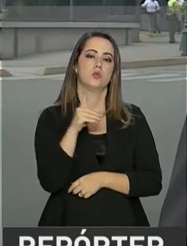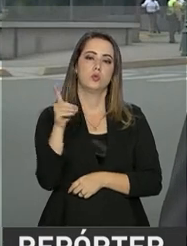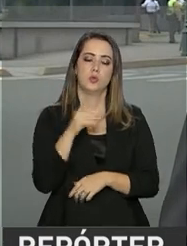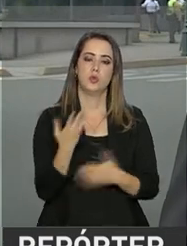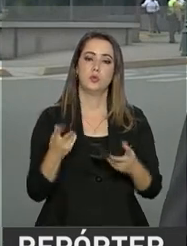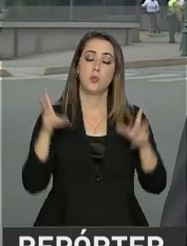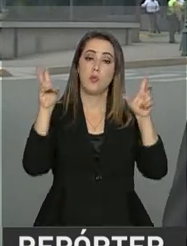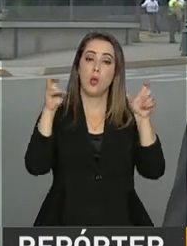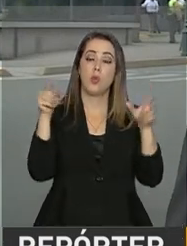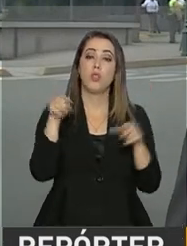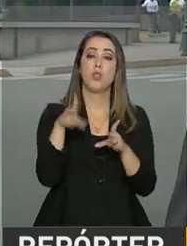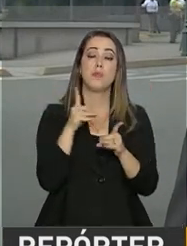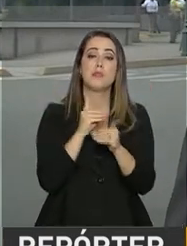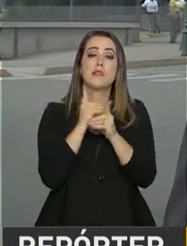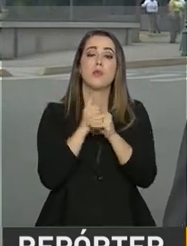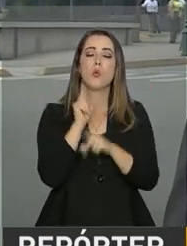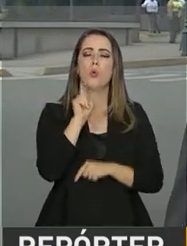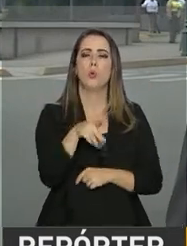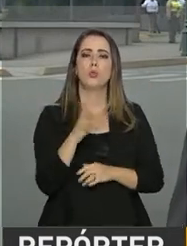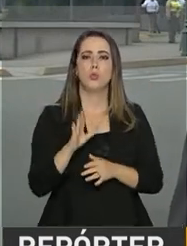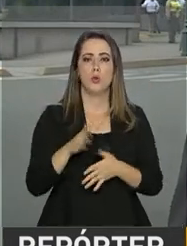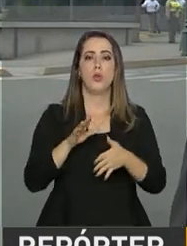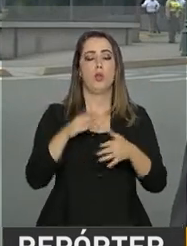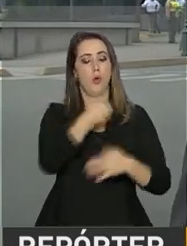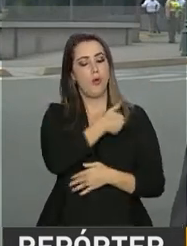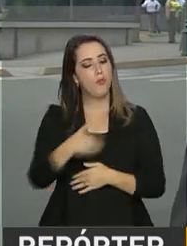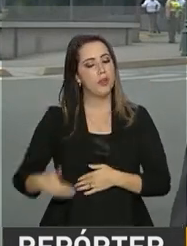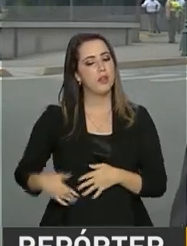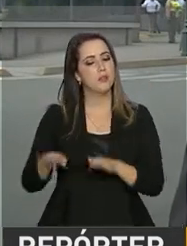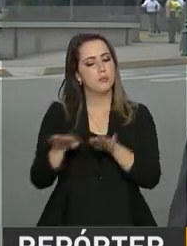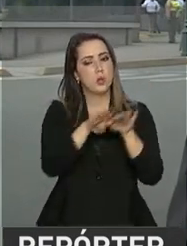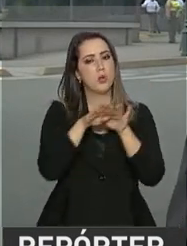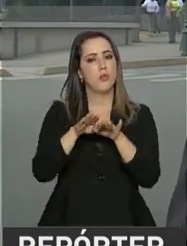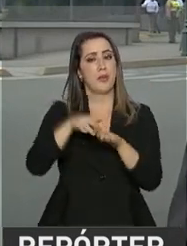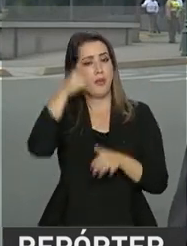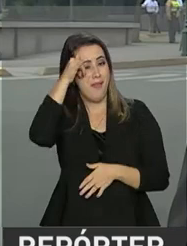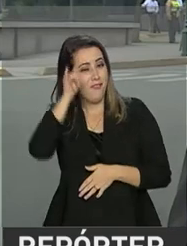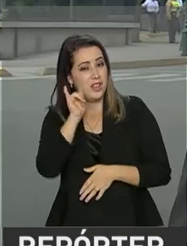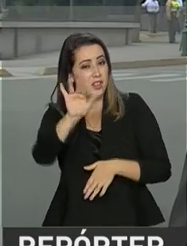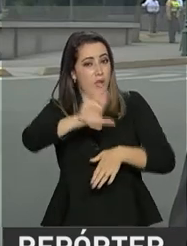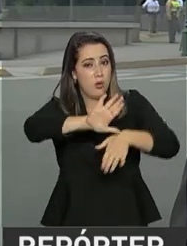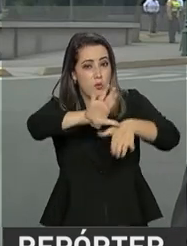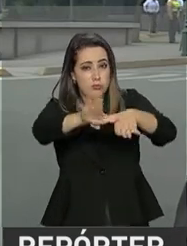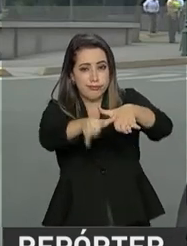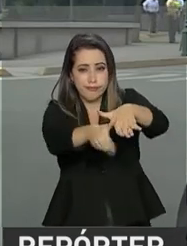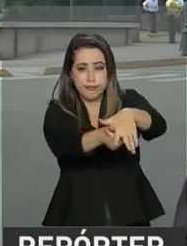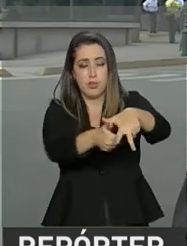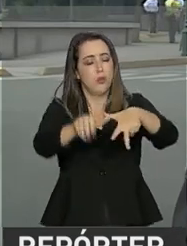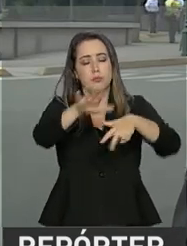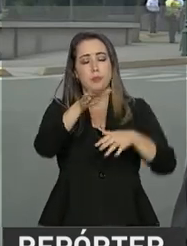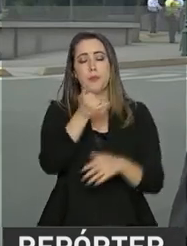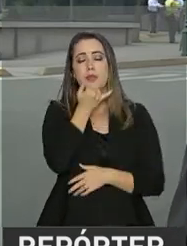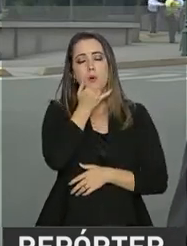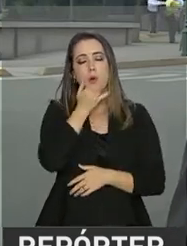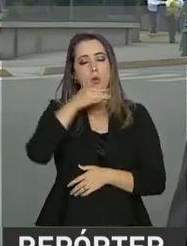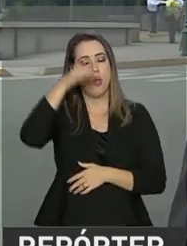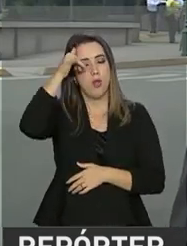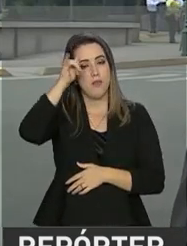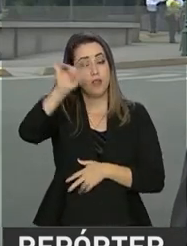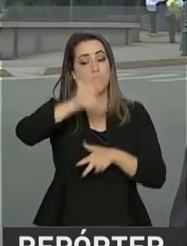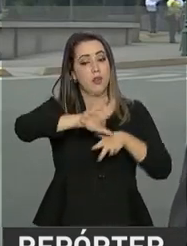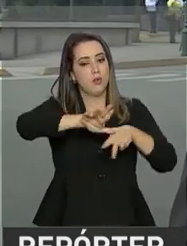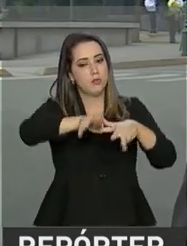desta edição da Cúpula das Américas é a governabilidade democrática contra a corrupção. A meta é que os países